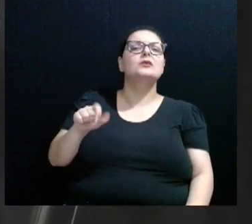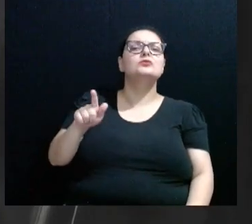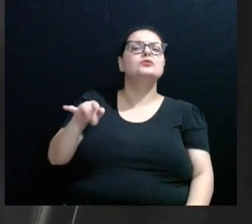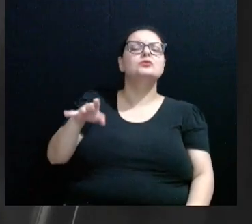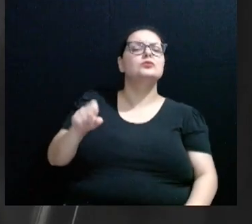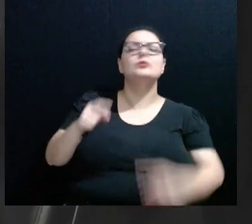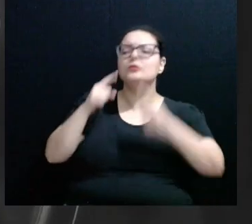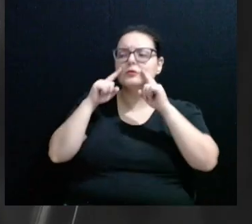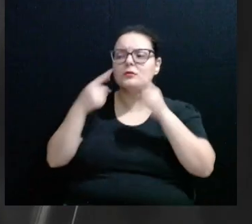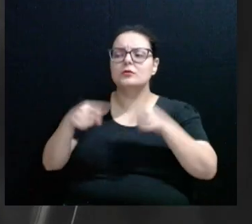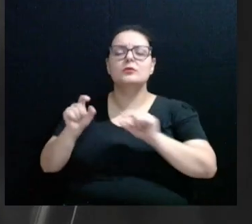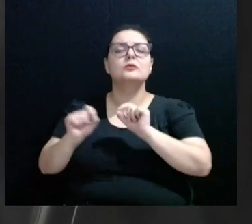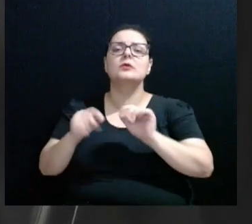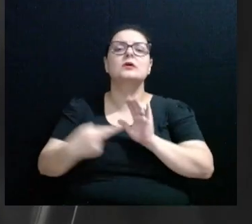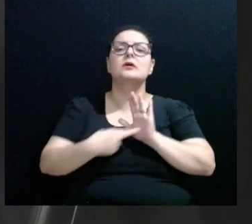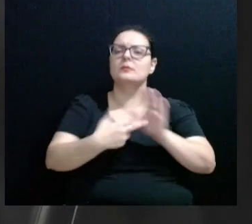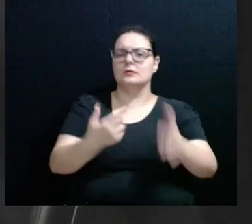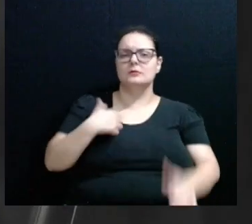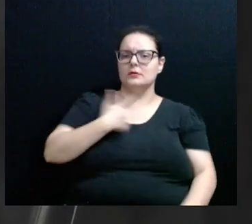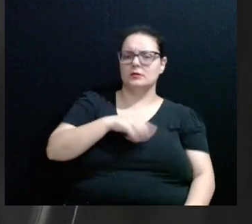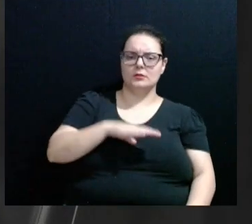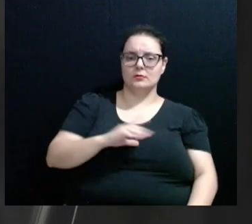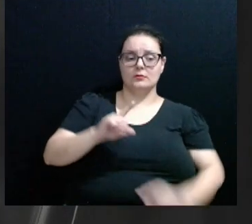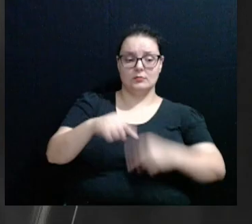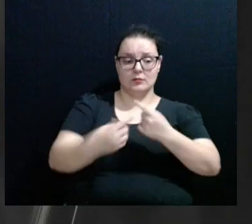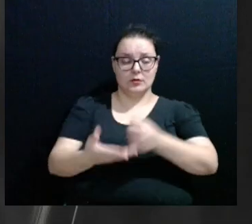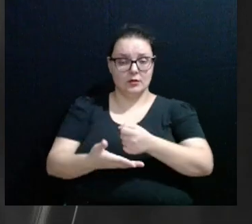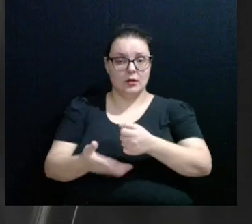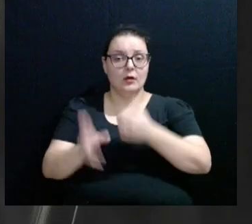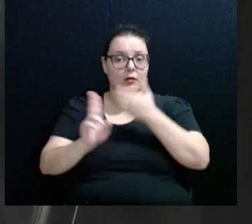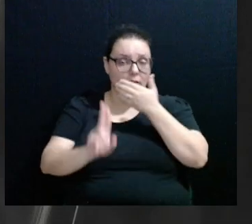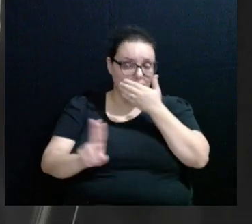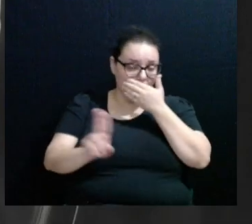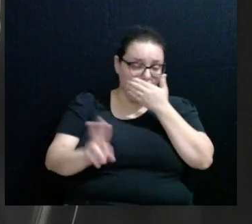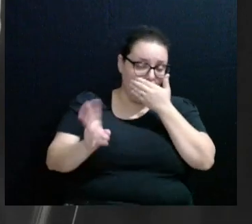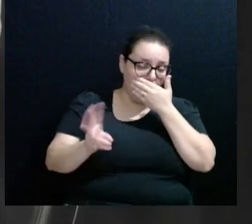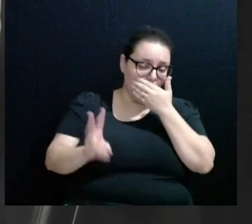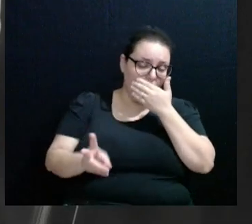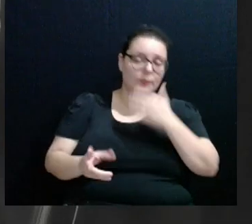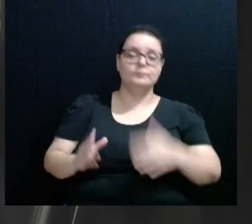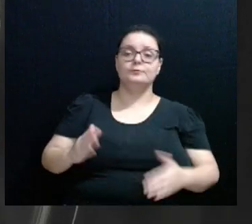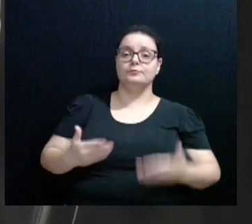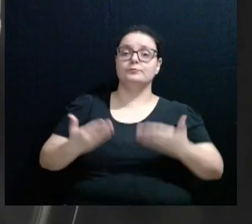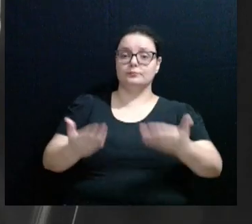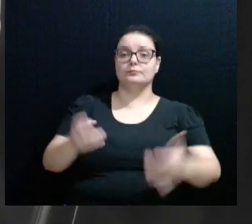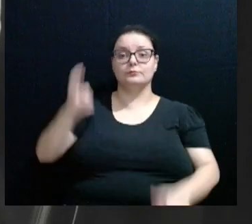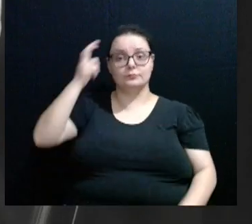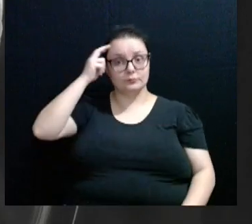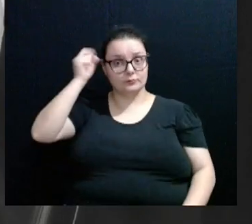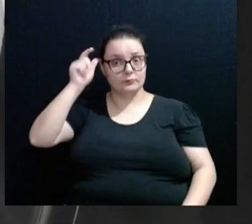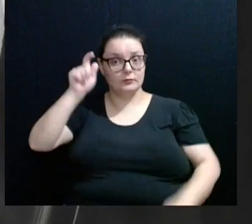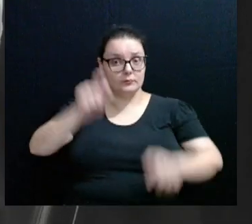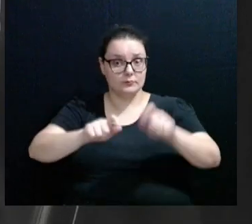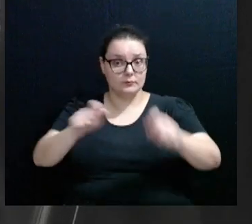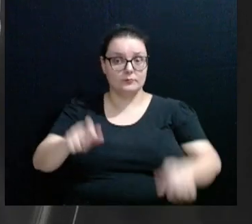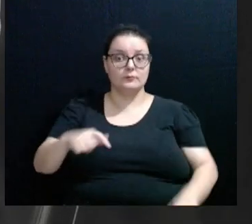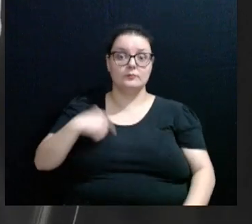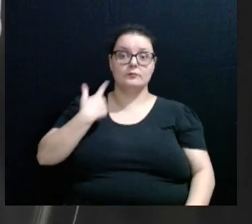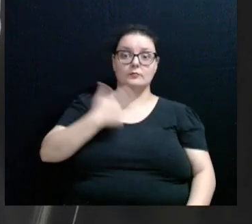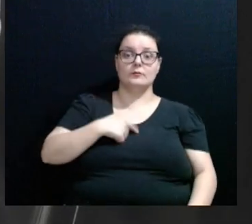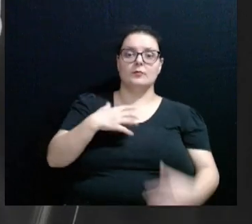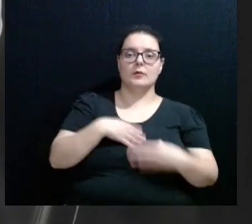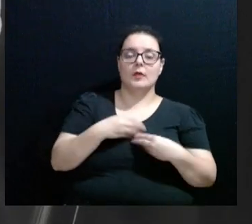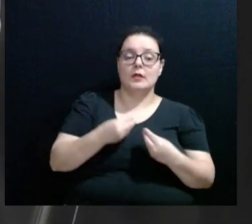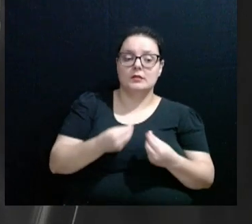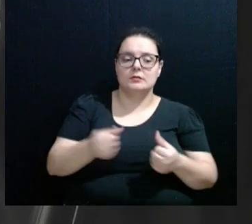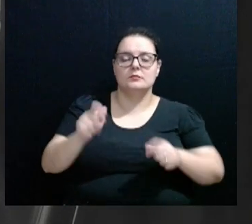E quando a gente está... E uma outra premissa que eu sempre usei, eu falei assim, quando a gente traz cultura para as pessoas, a gente sensibiliza muito as